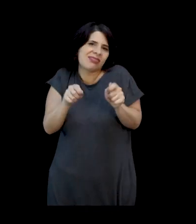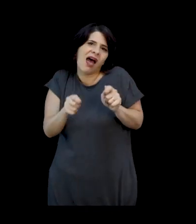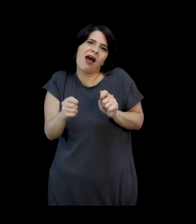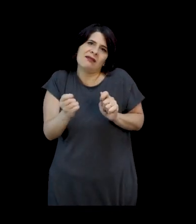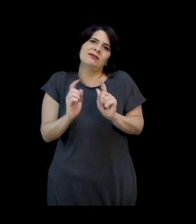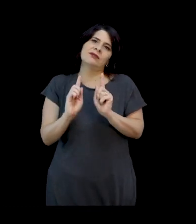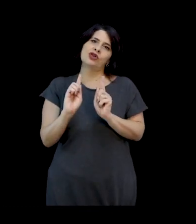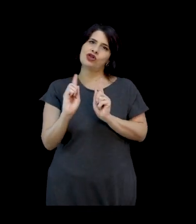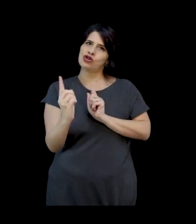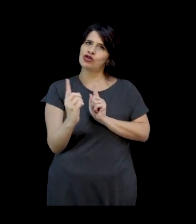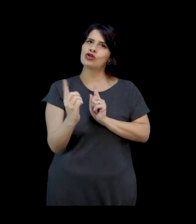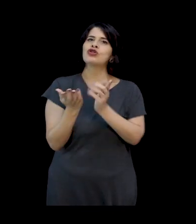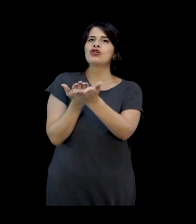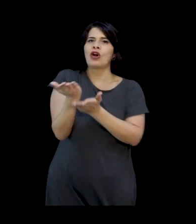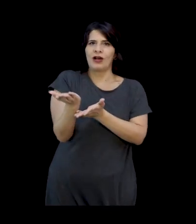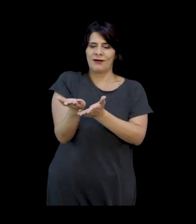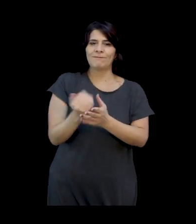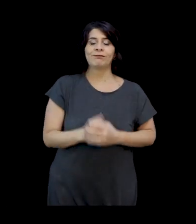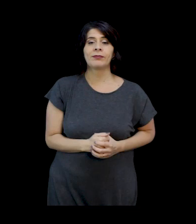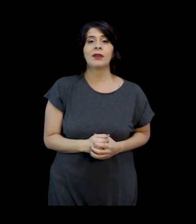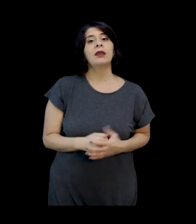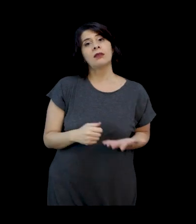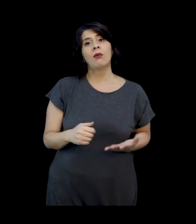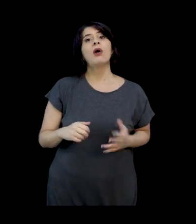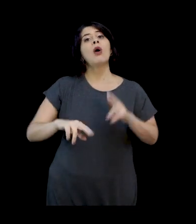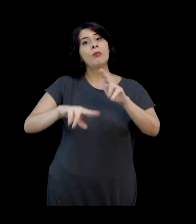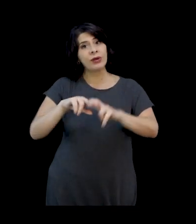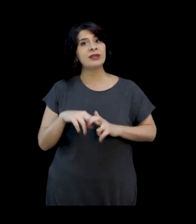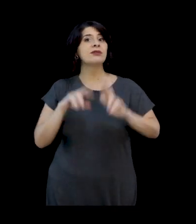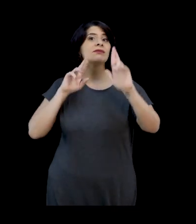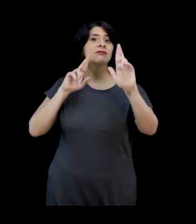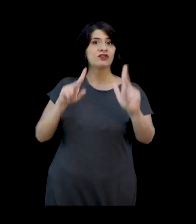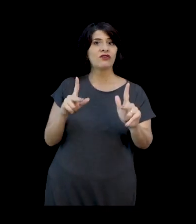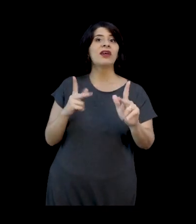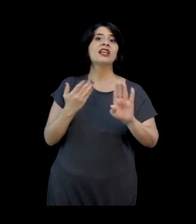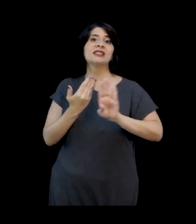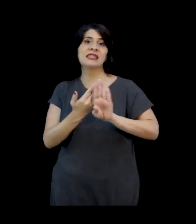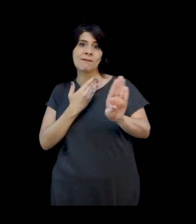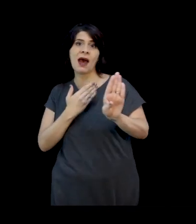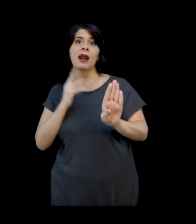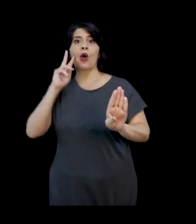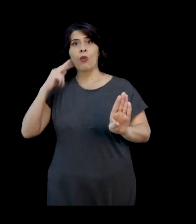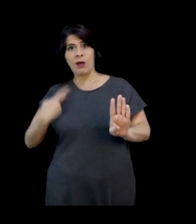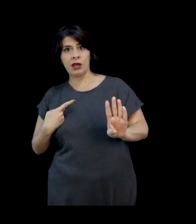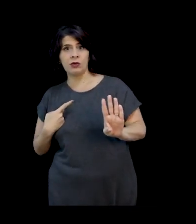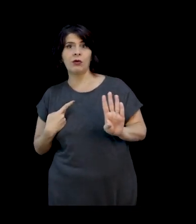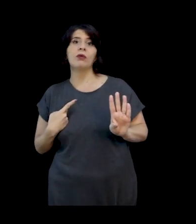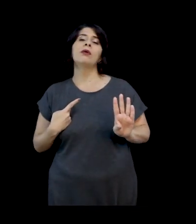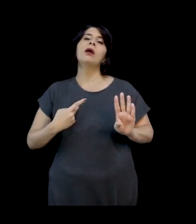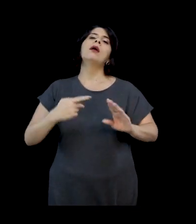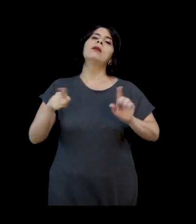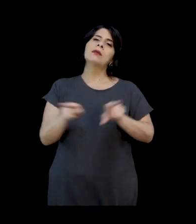Isso vem de uma distinção que ele faz no início do texto dele entre o homem e a natureza.